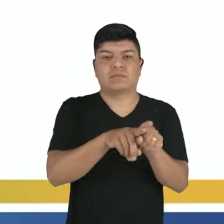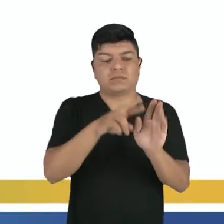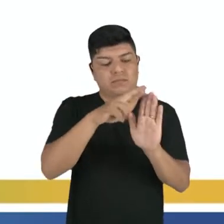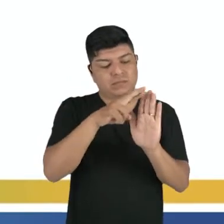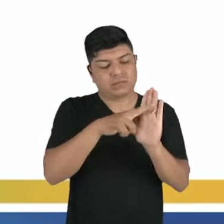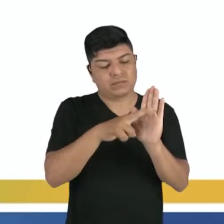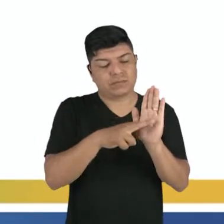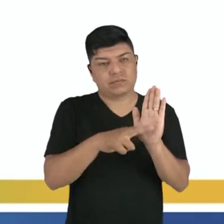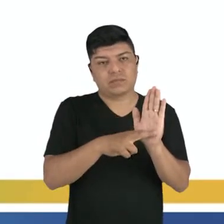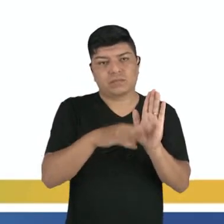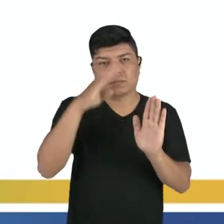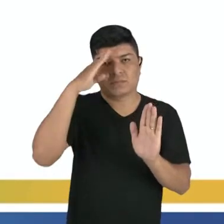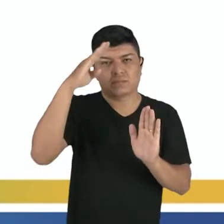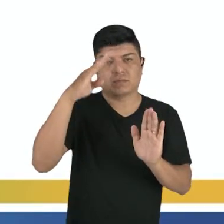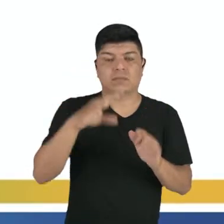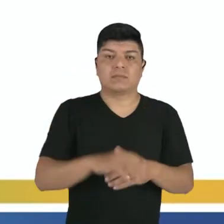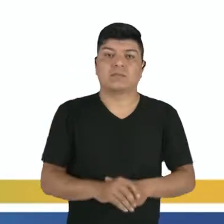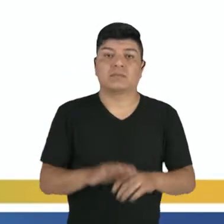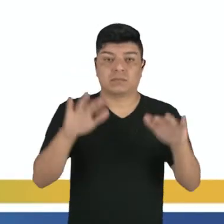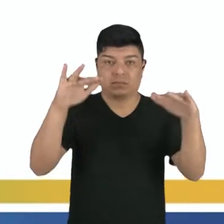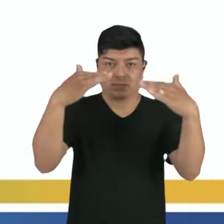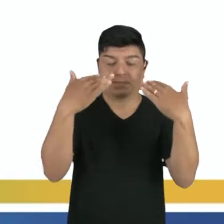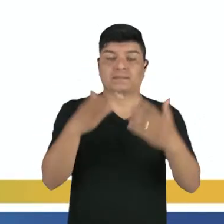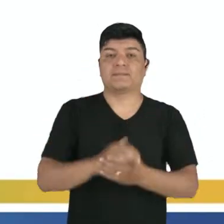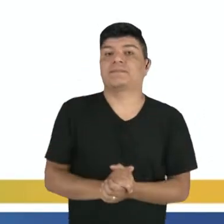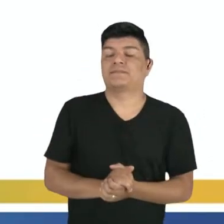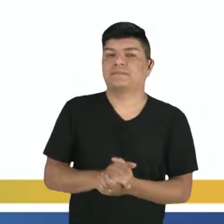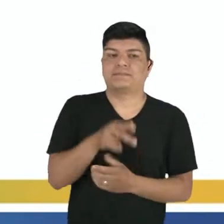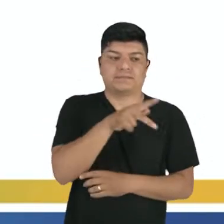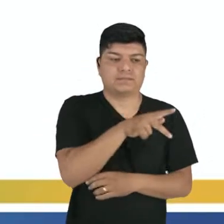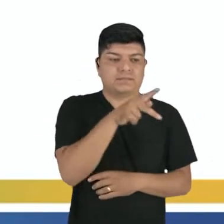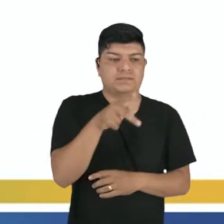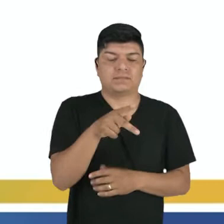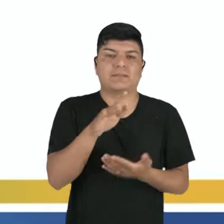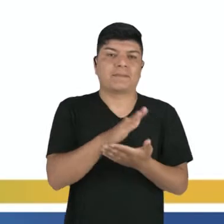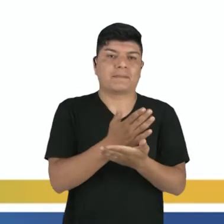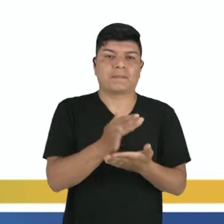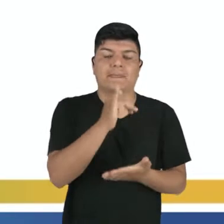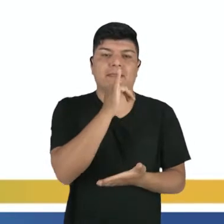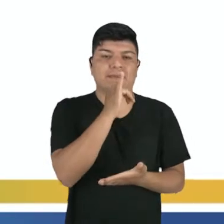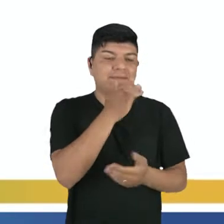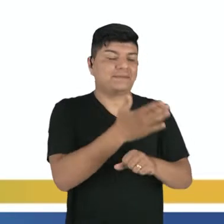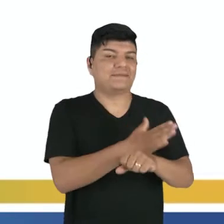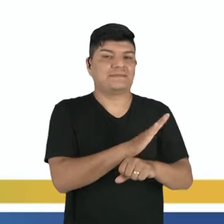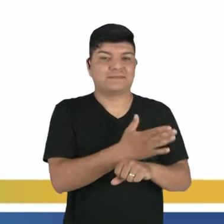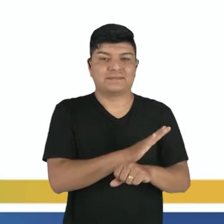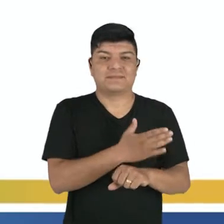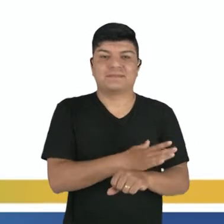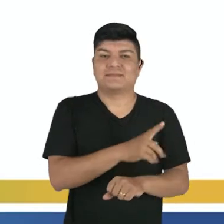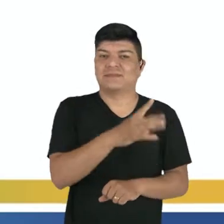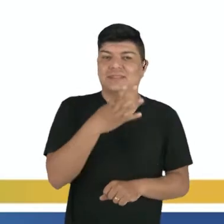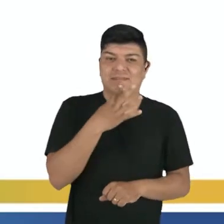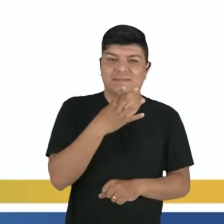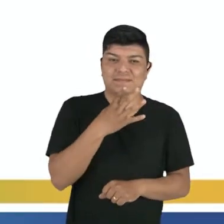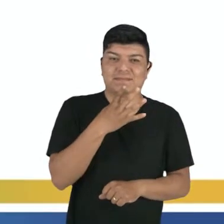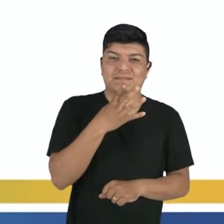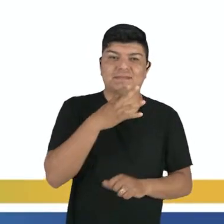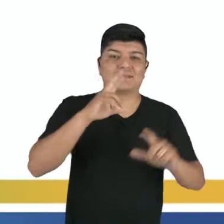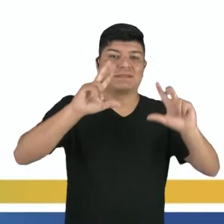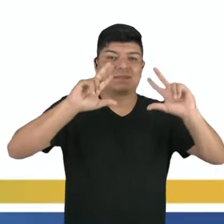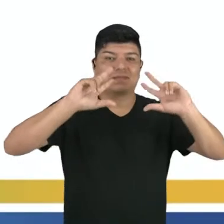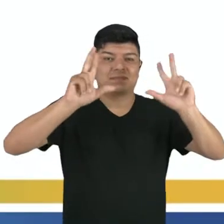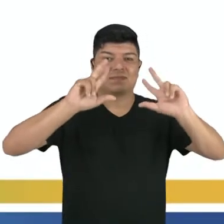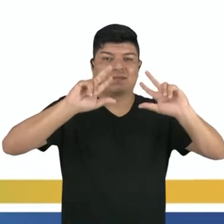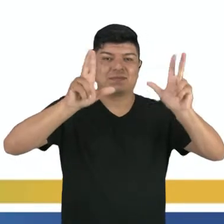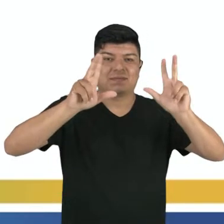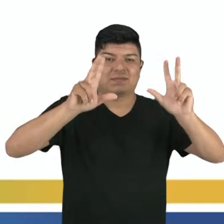regras e fundamentos Então vem aqui comigo professor deu alguns e para vocês práticos O que você já conhecem muito como